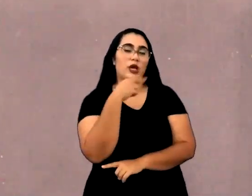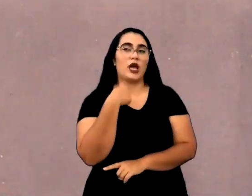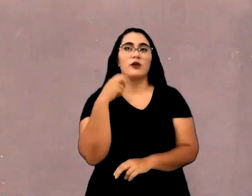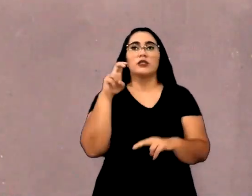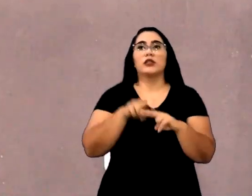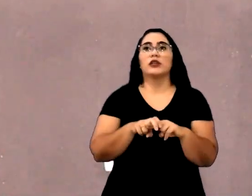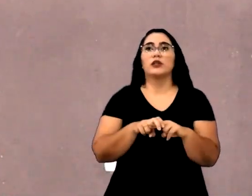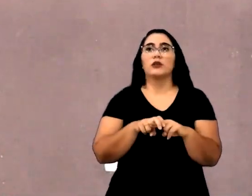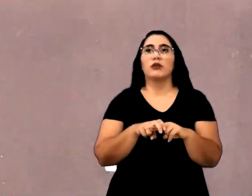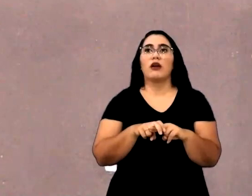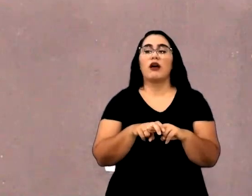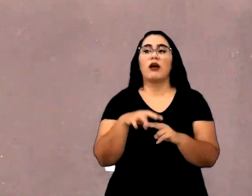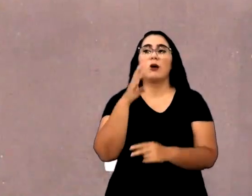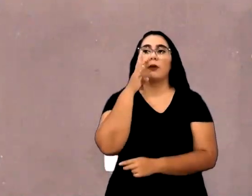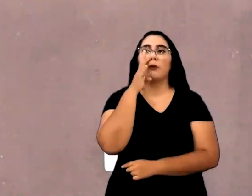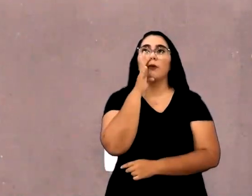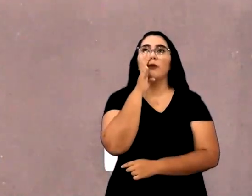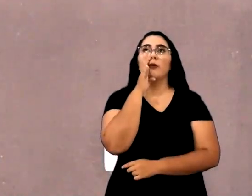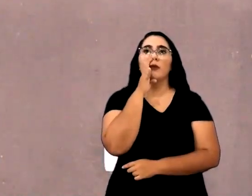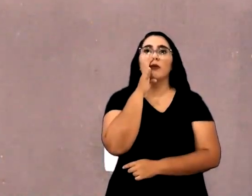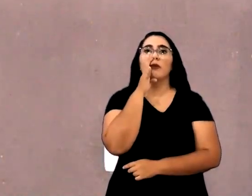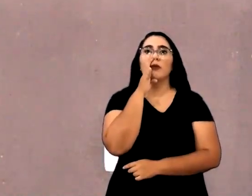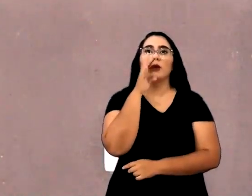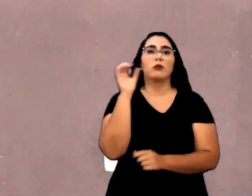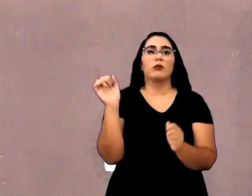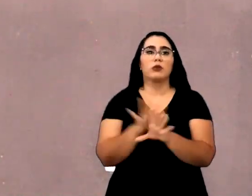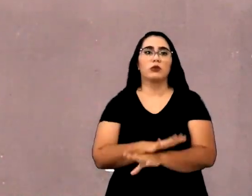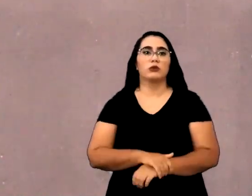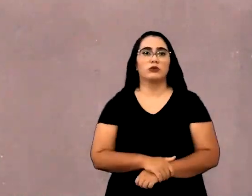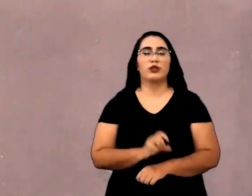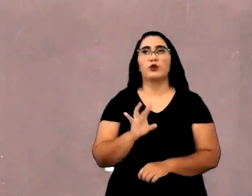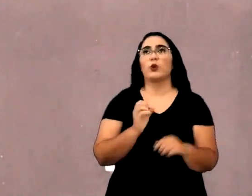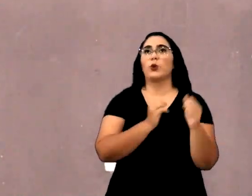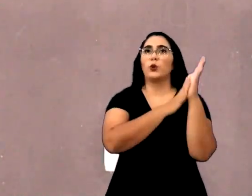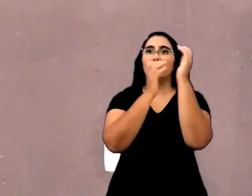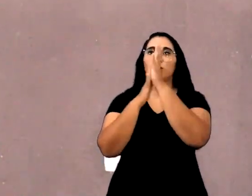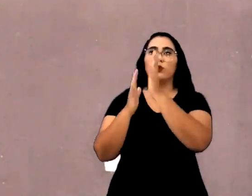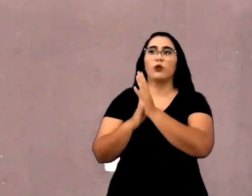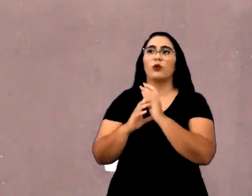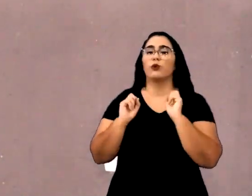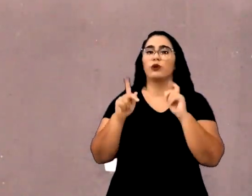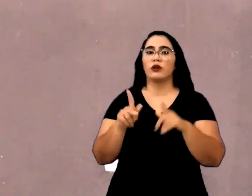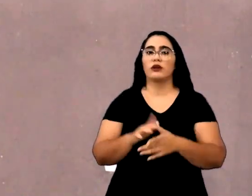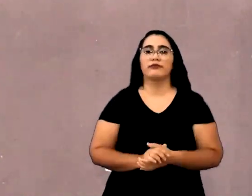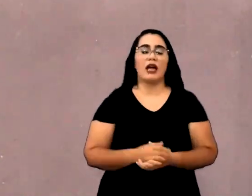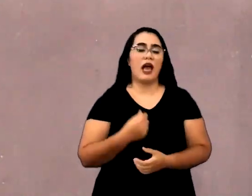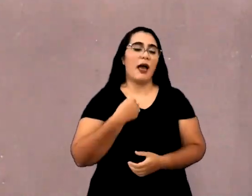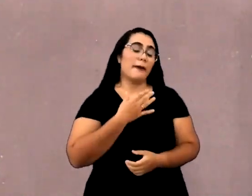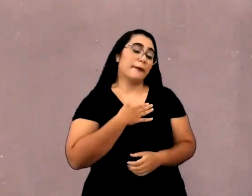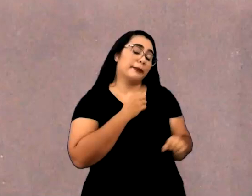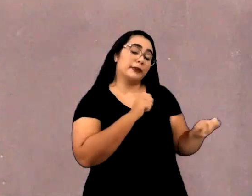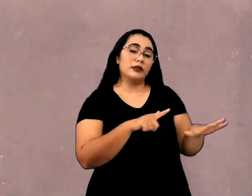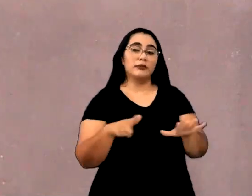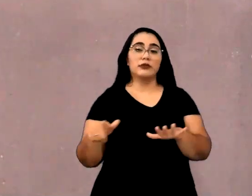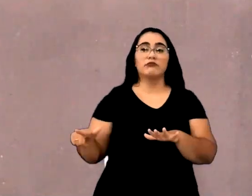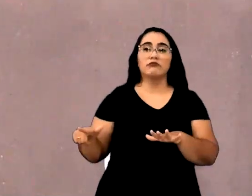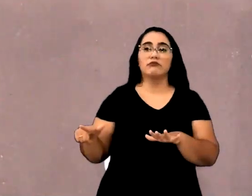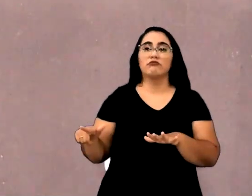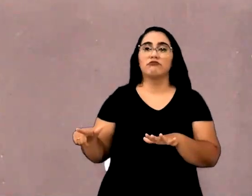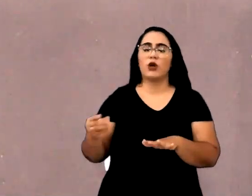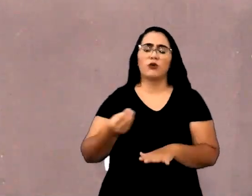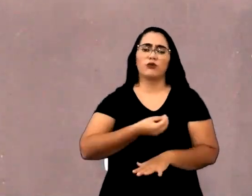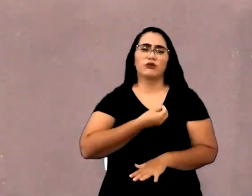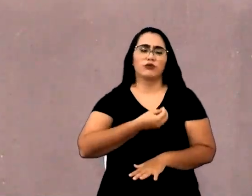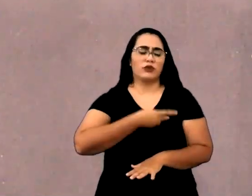sento naquele banco, aí eu passo a participar dos momentos do louvor, e aí vou viver minha semana